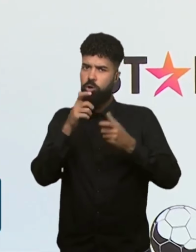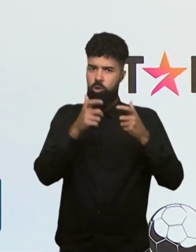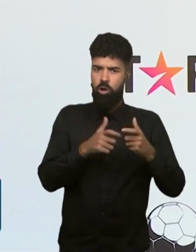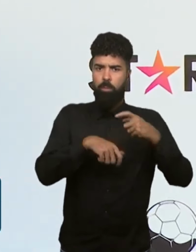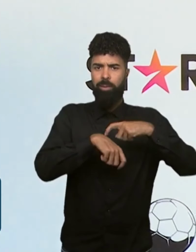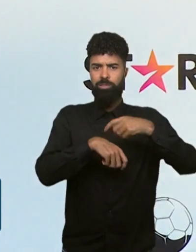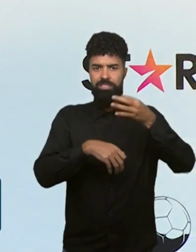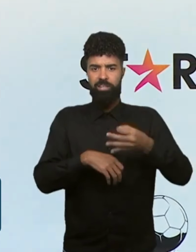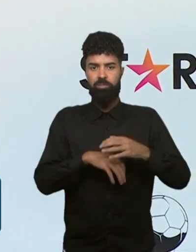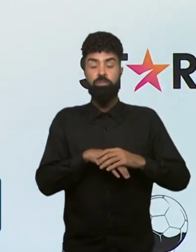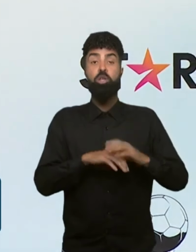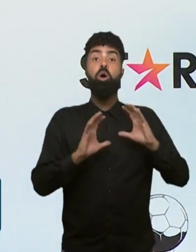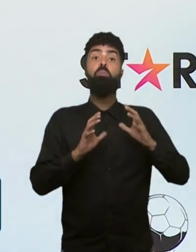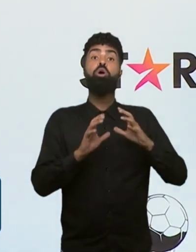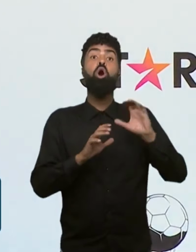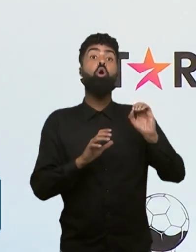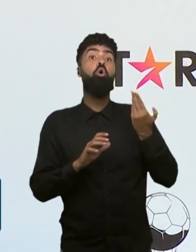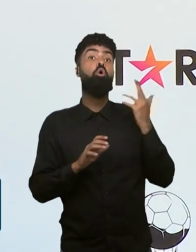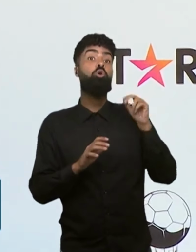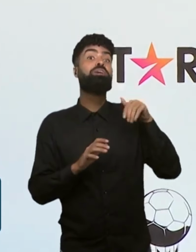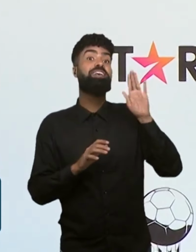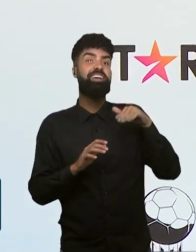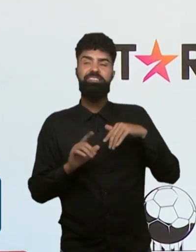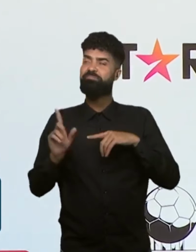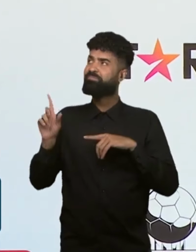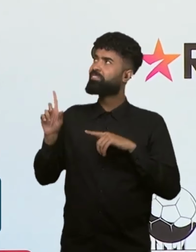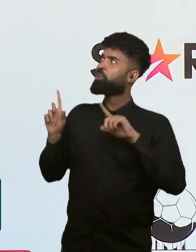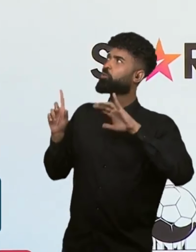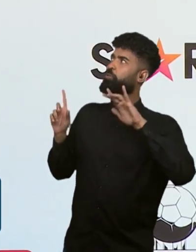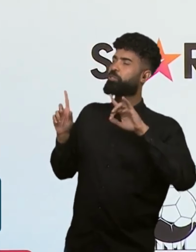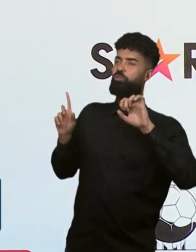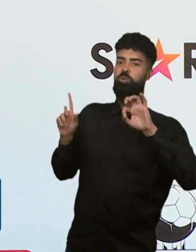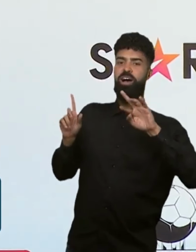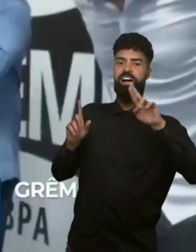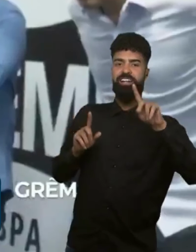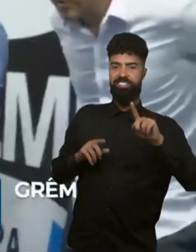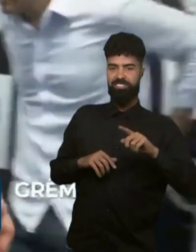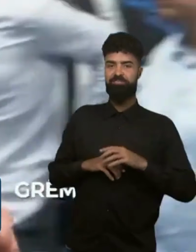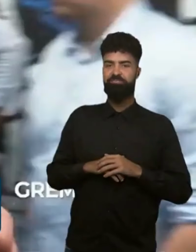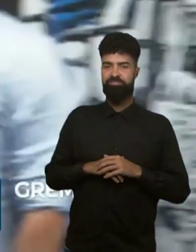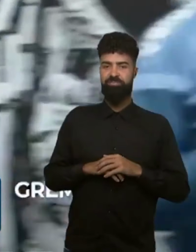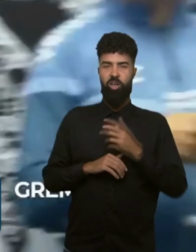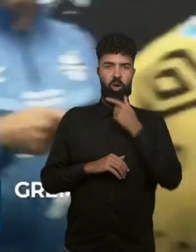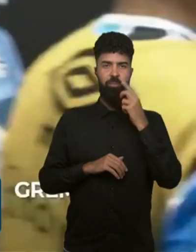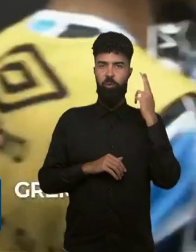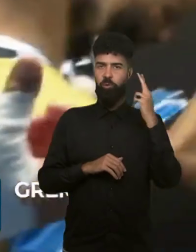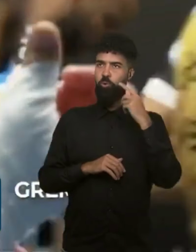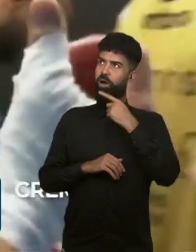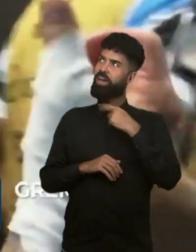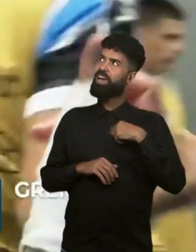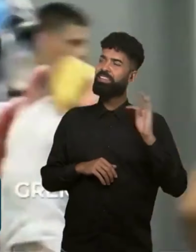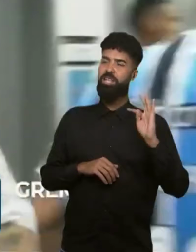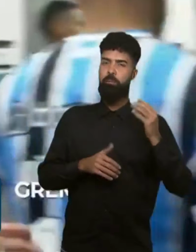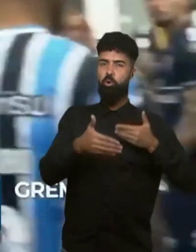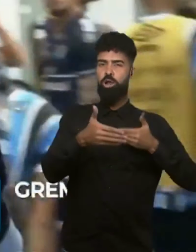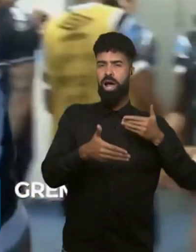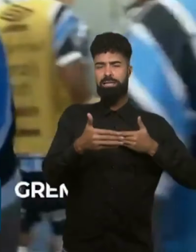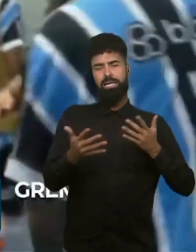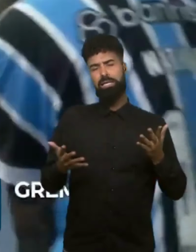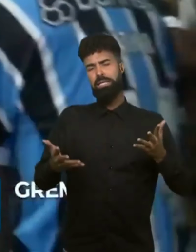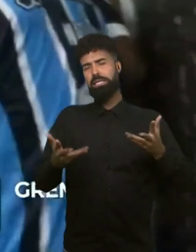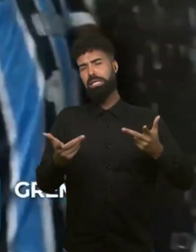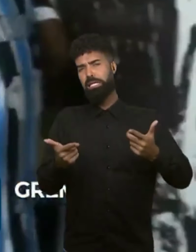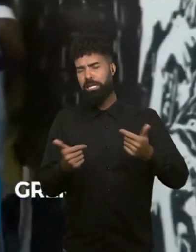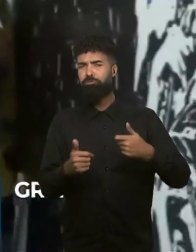ouro? Fica com quem? Com o astro Luis Suárez. O uruguaio teve uma temporada simplesmente incrível